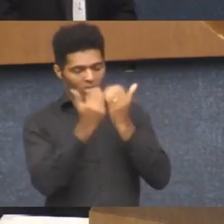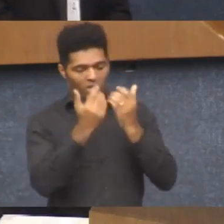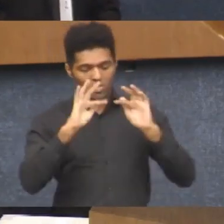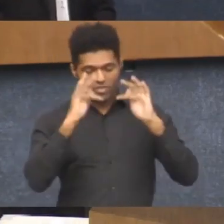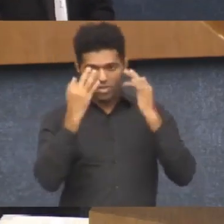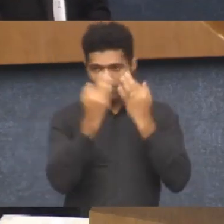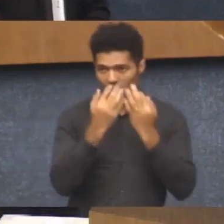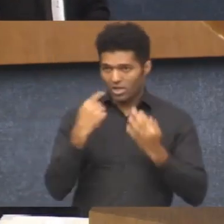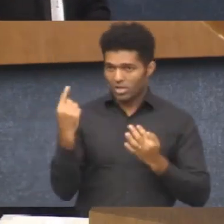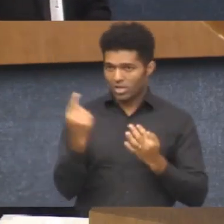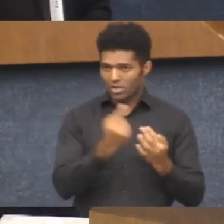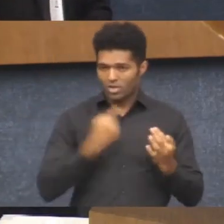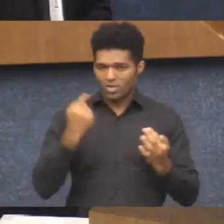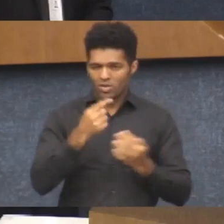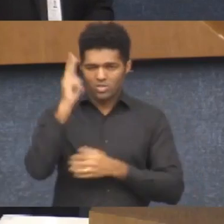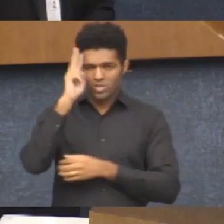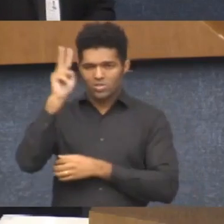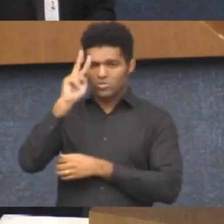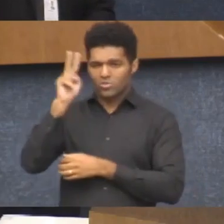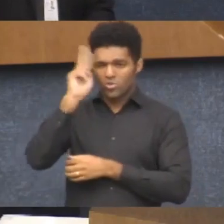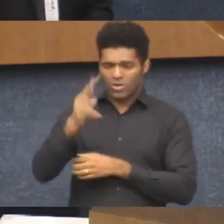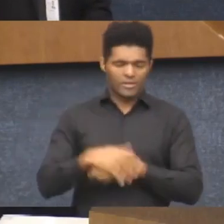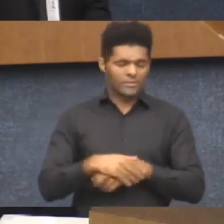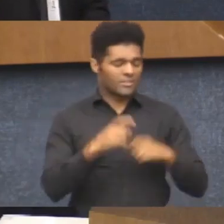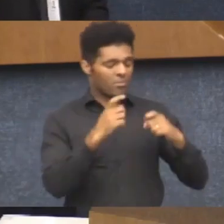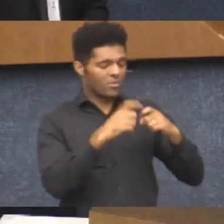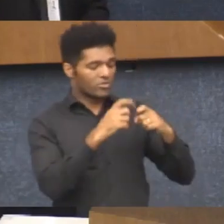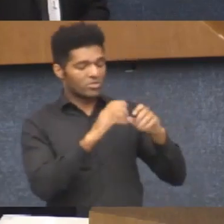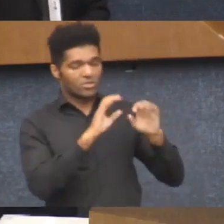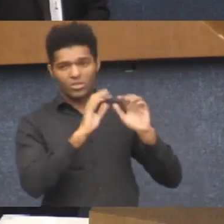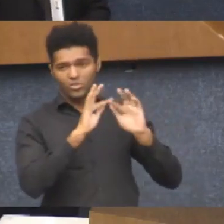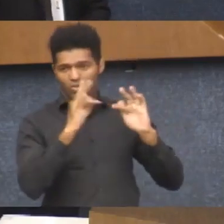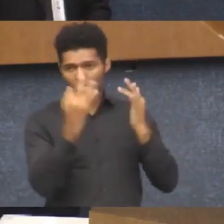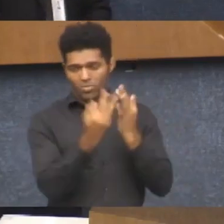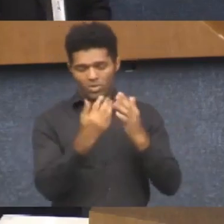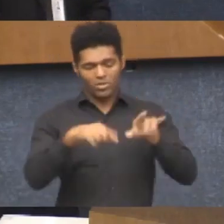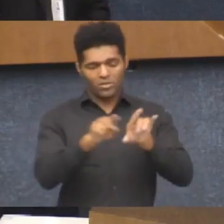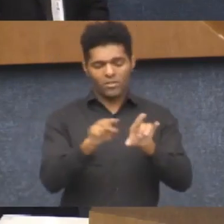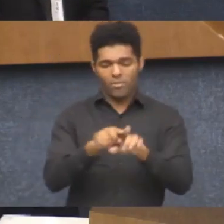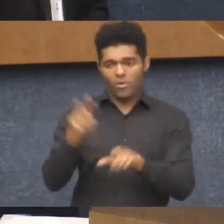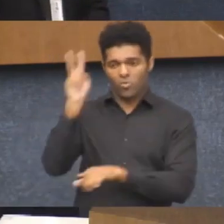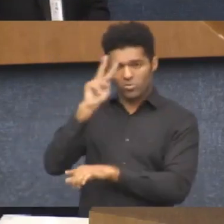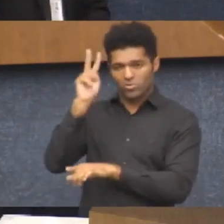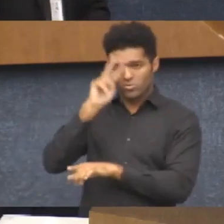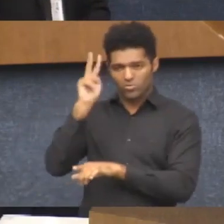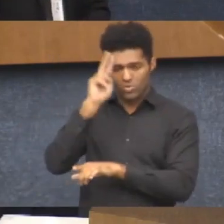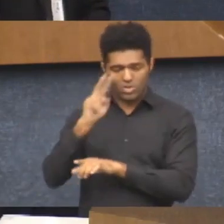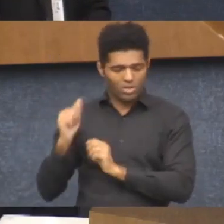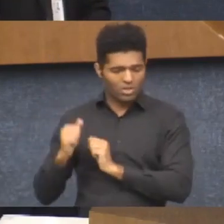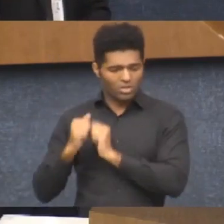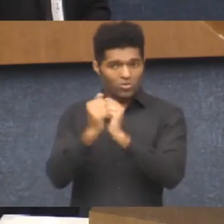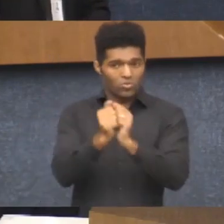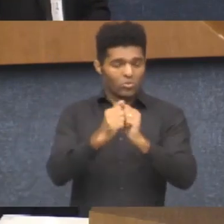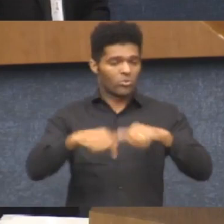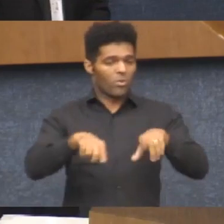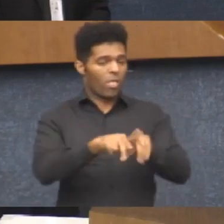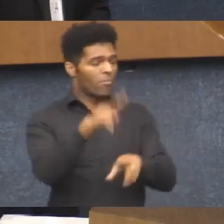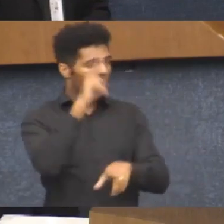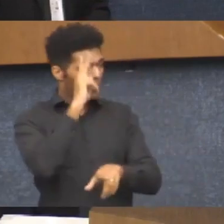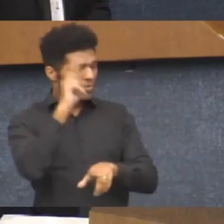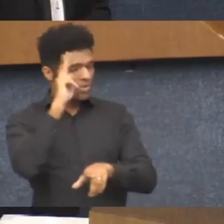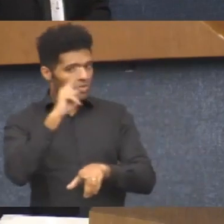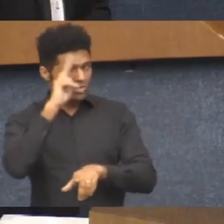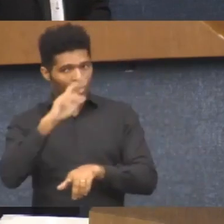a história da nossa especialidade, a medicina de família, ela também é uma história que caminha junto com a própria